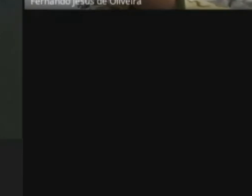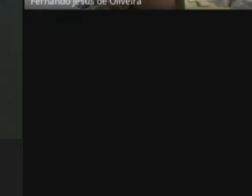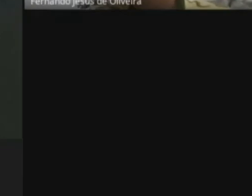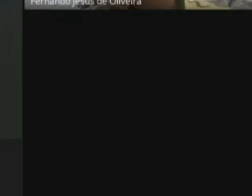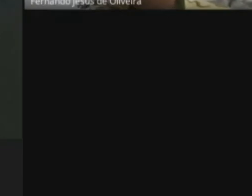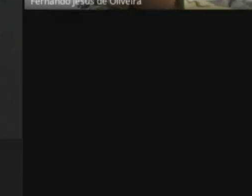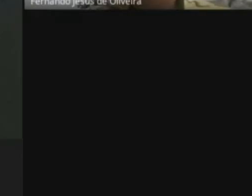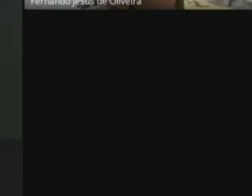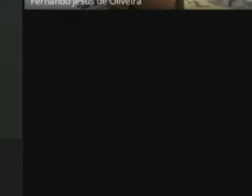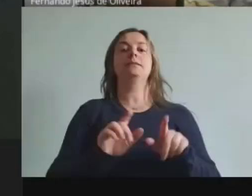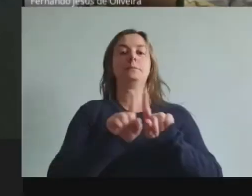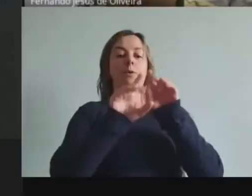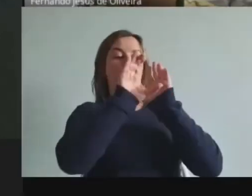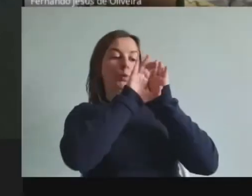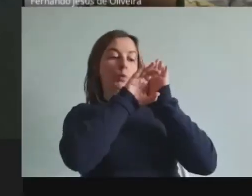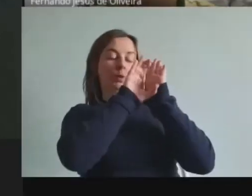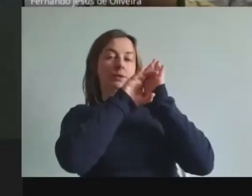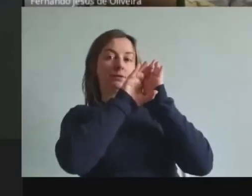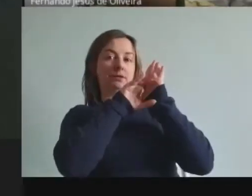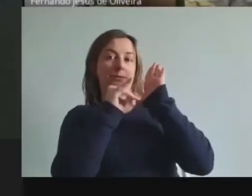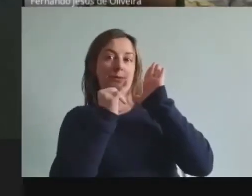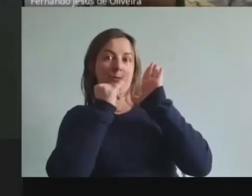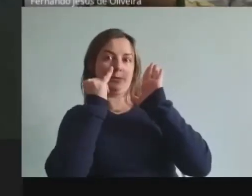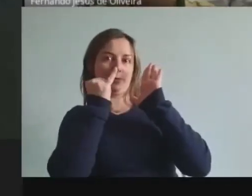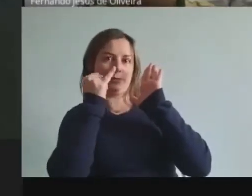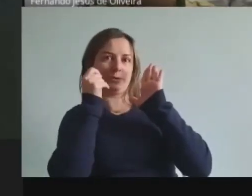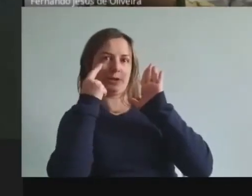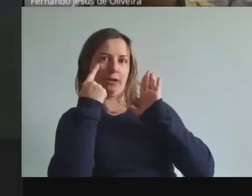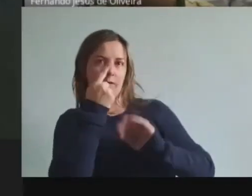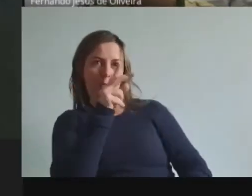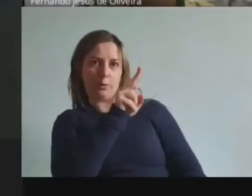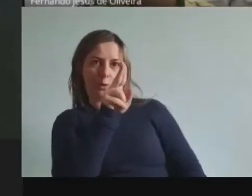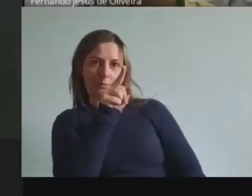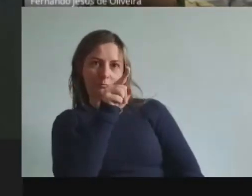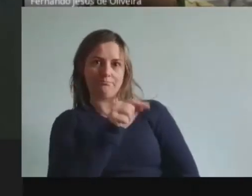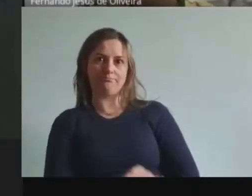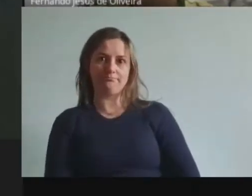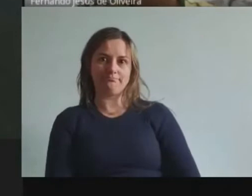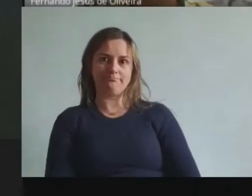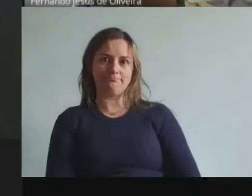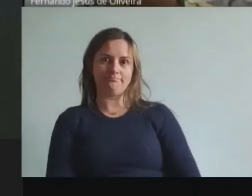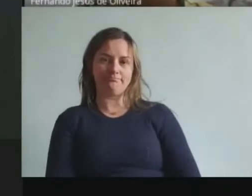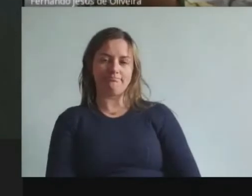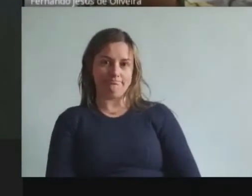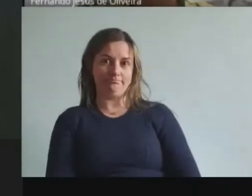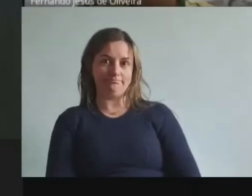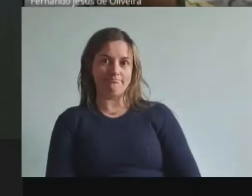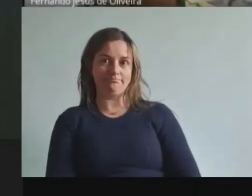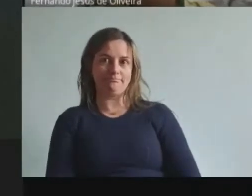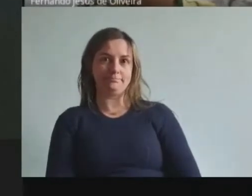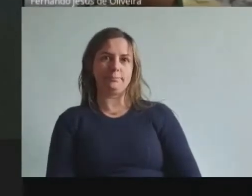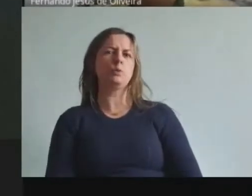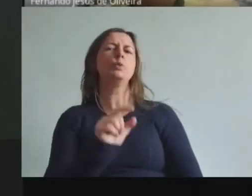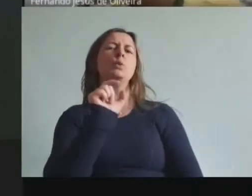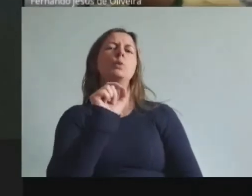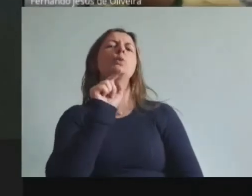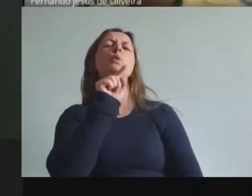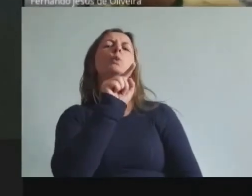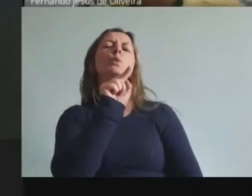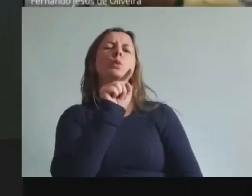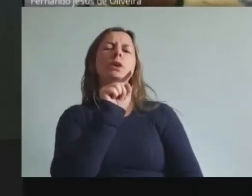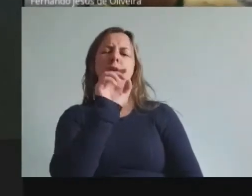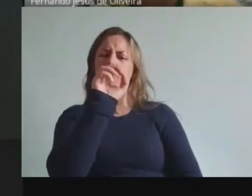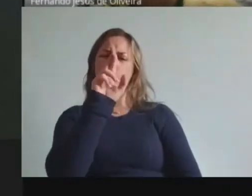Muito bem. Outro conceito importante é o conceito de ordem de grandeza. Tá? O que é a ordem